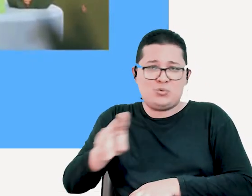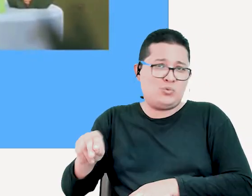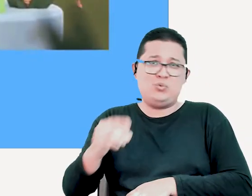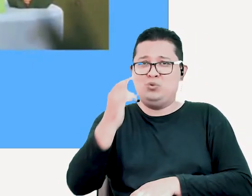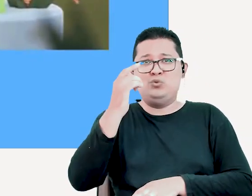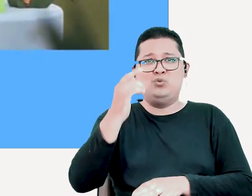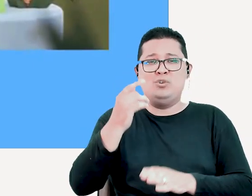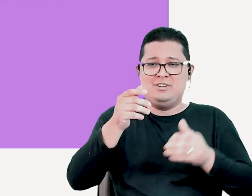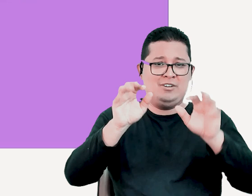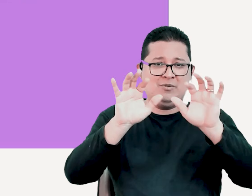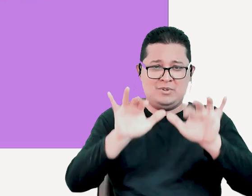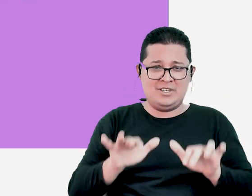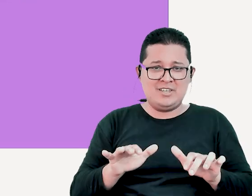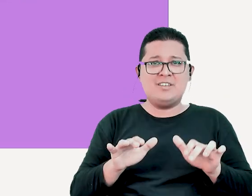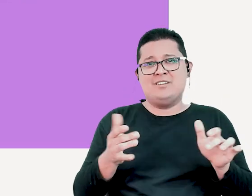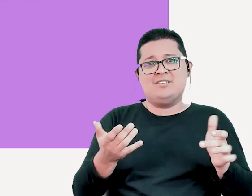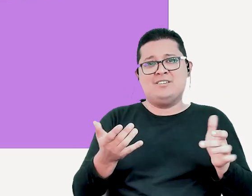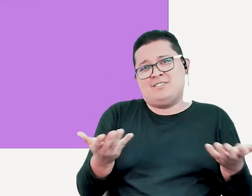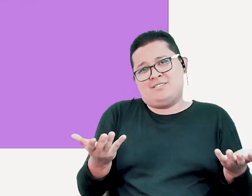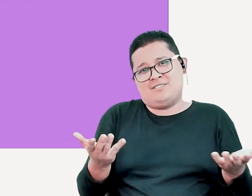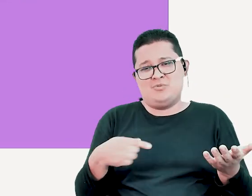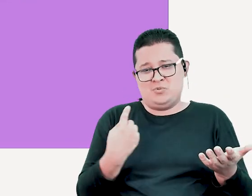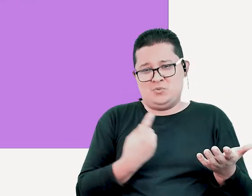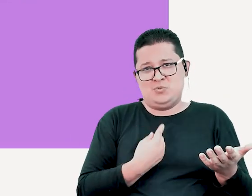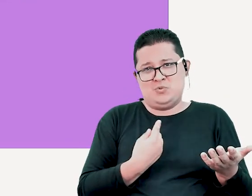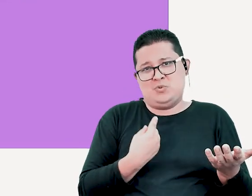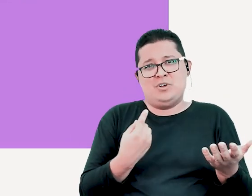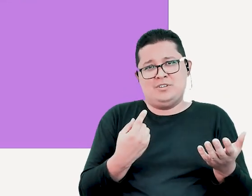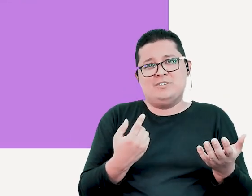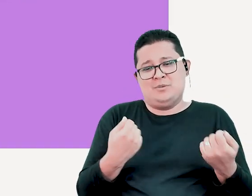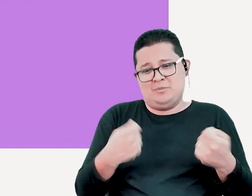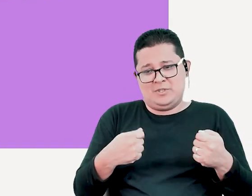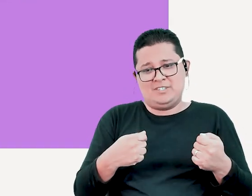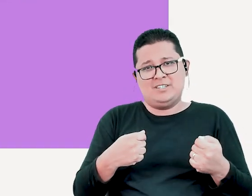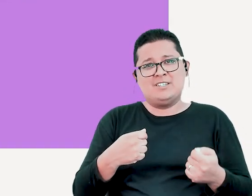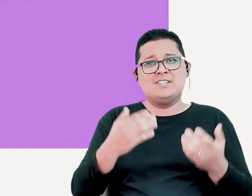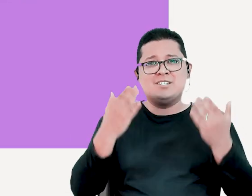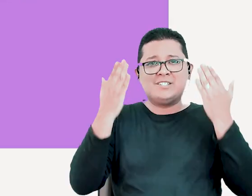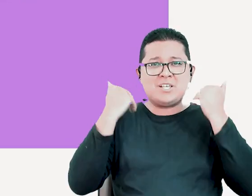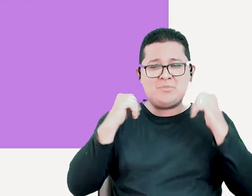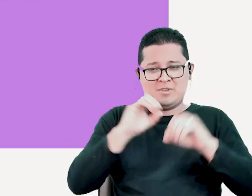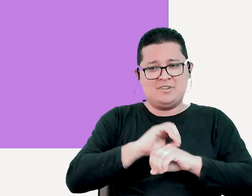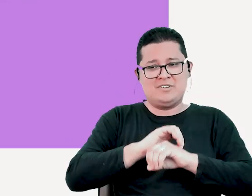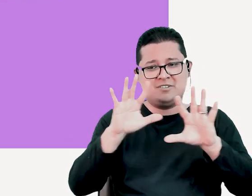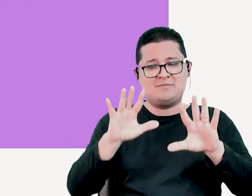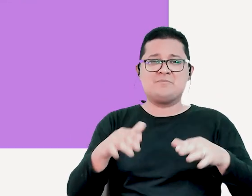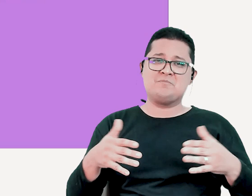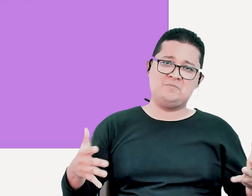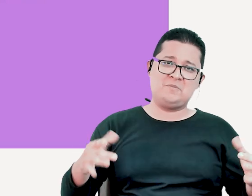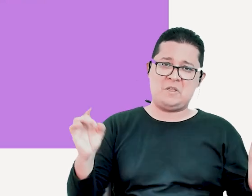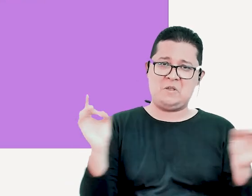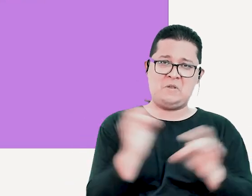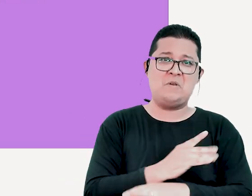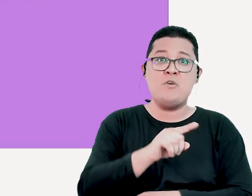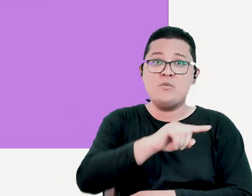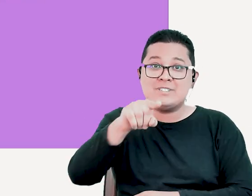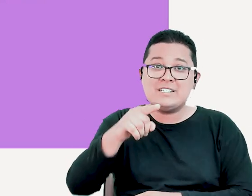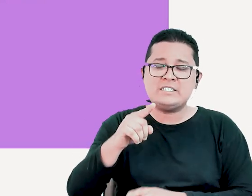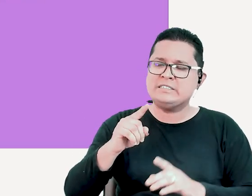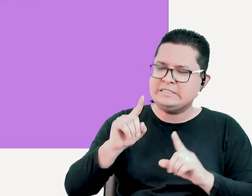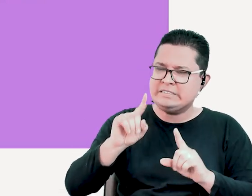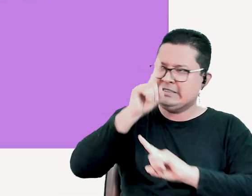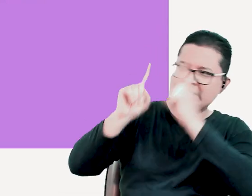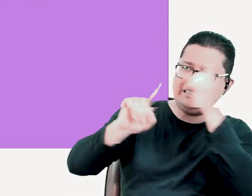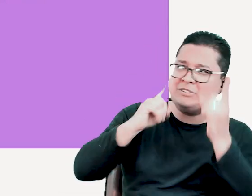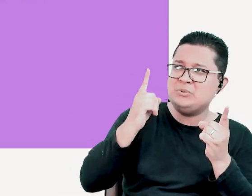disso. Então, é isso, gente. Se vocês tiverem dúvidas, querem falar sobre conteúdo,